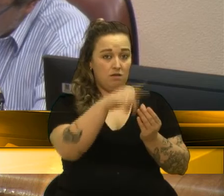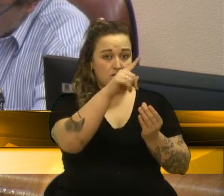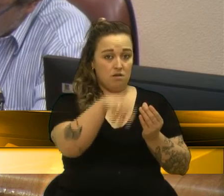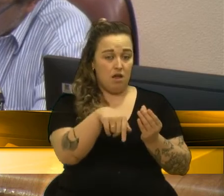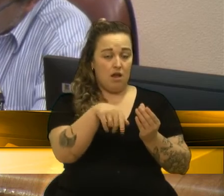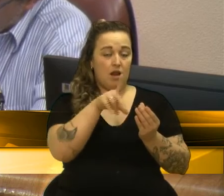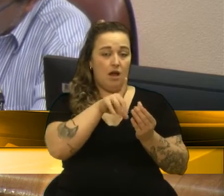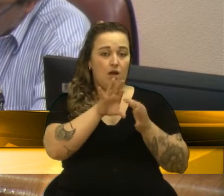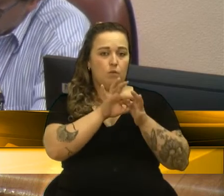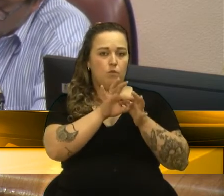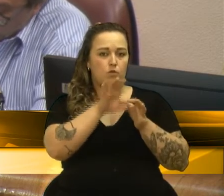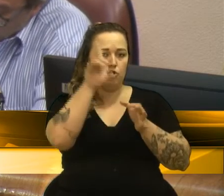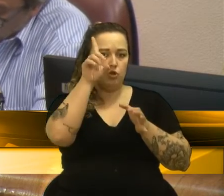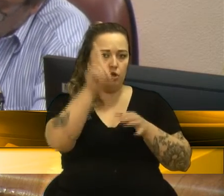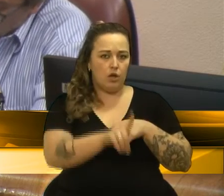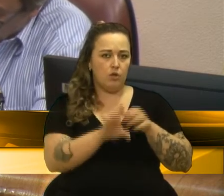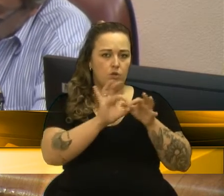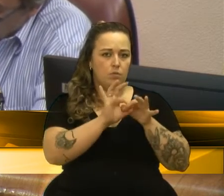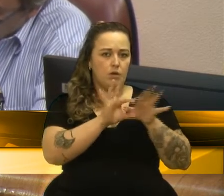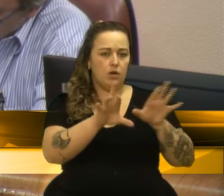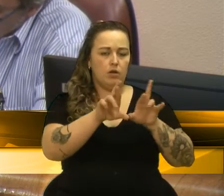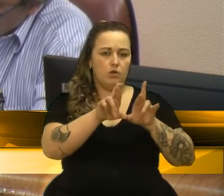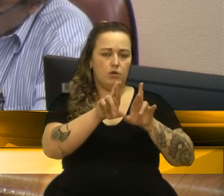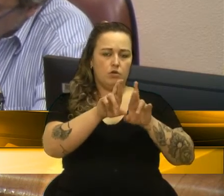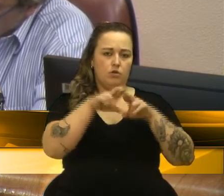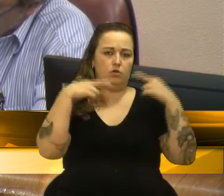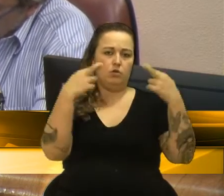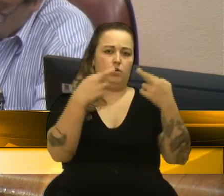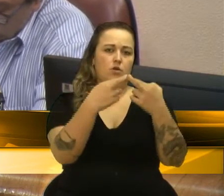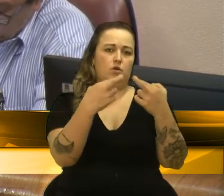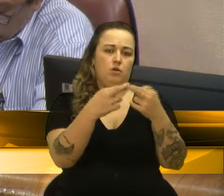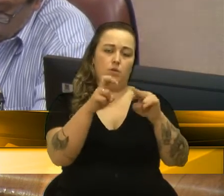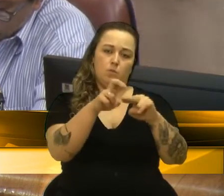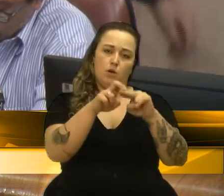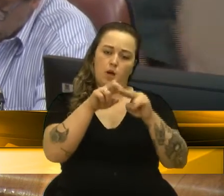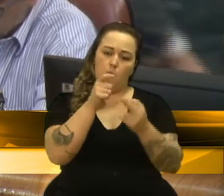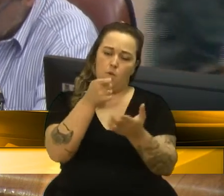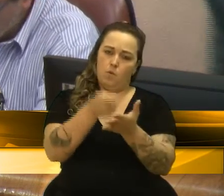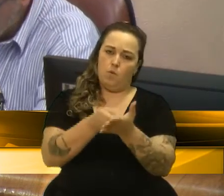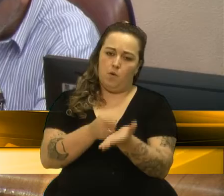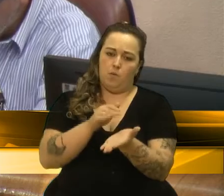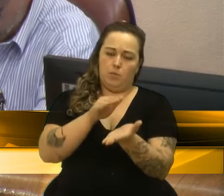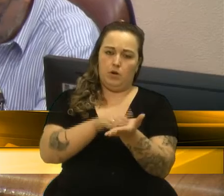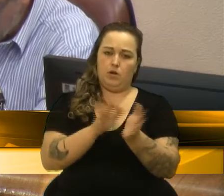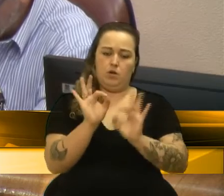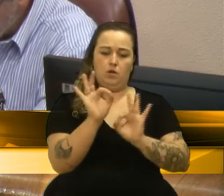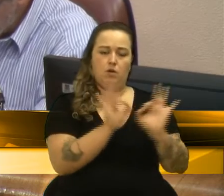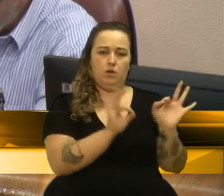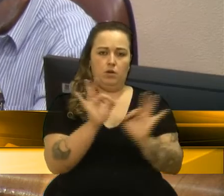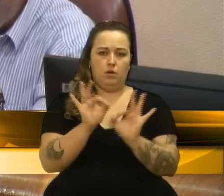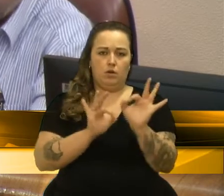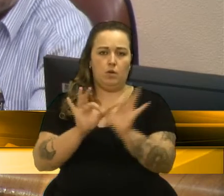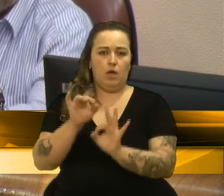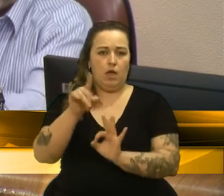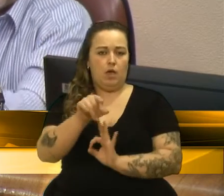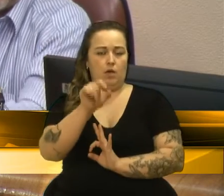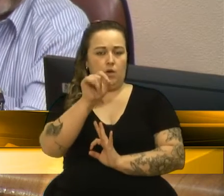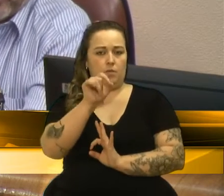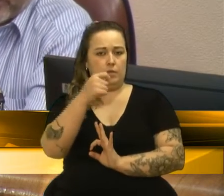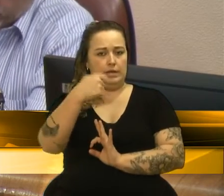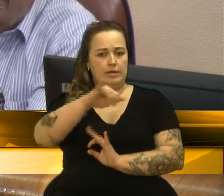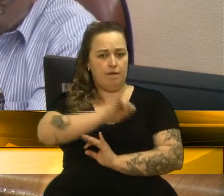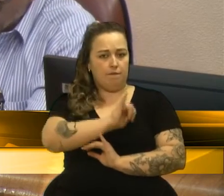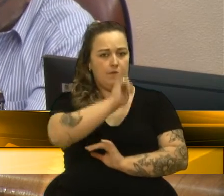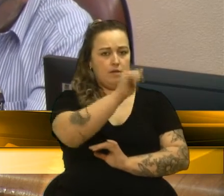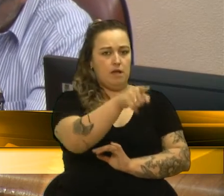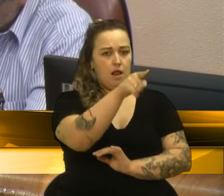fecha aspas. Para o procurador, abre aspas, a obrigatoriedade dos organizadores era o de avisar o poder